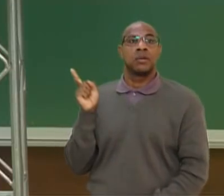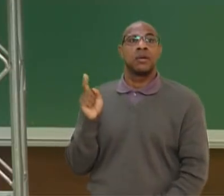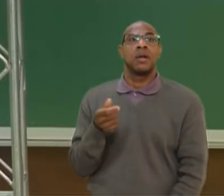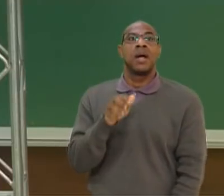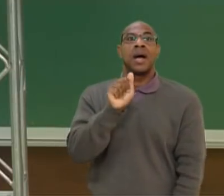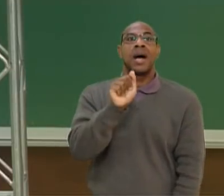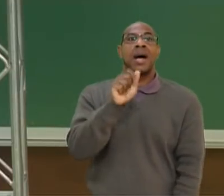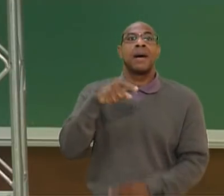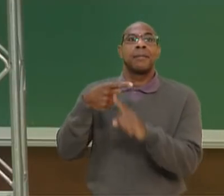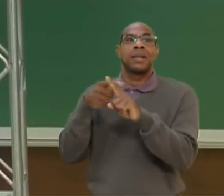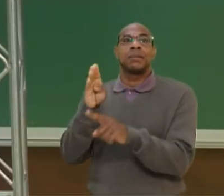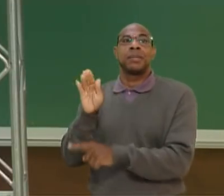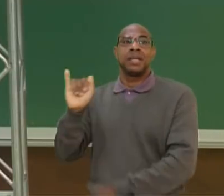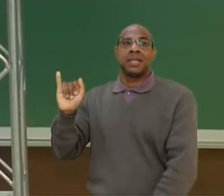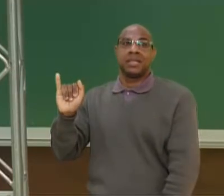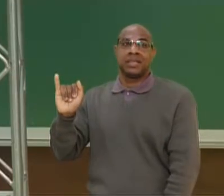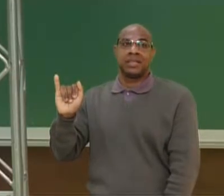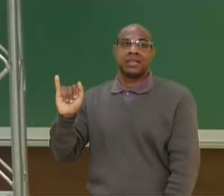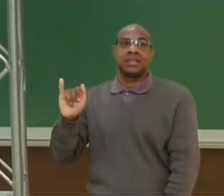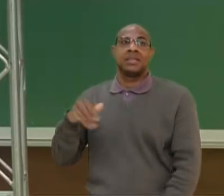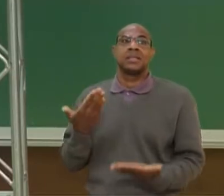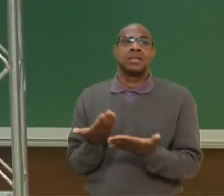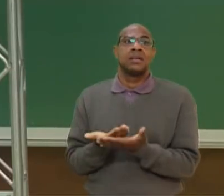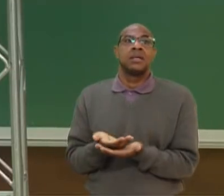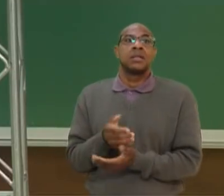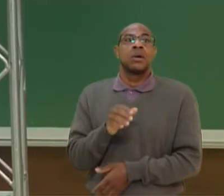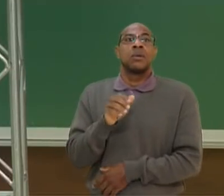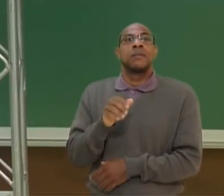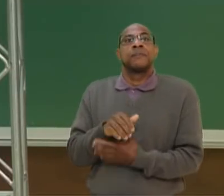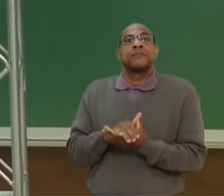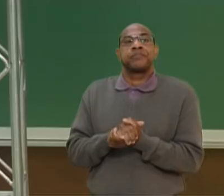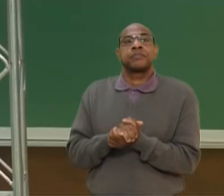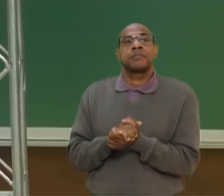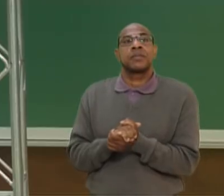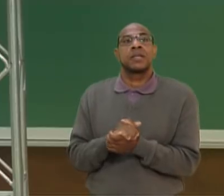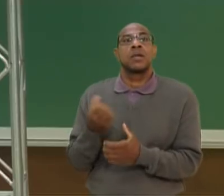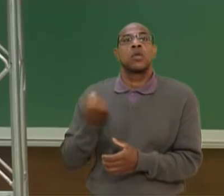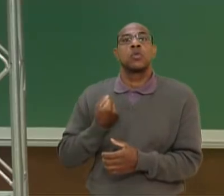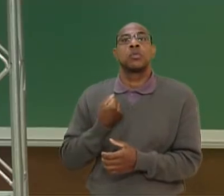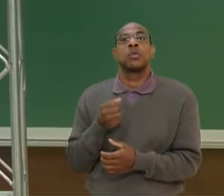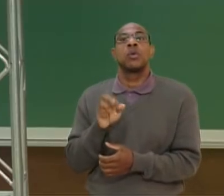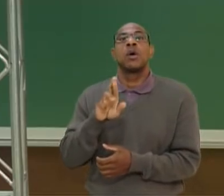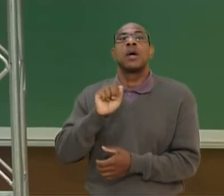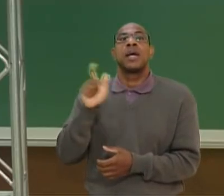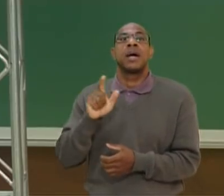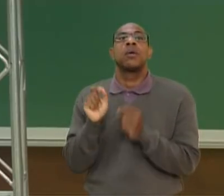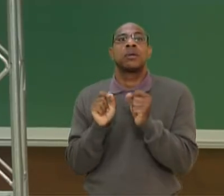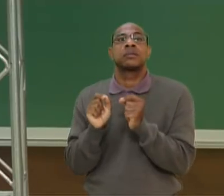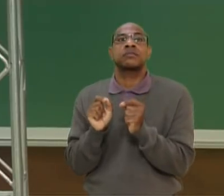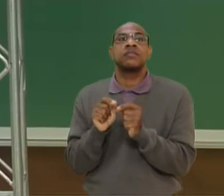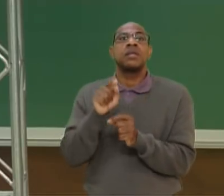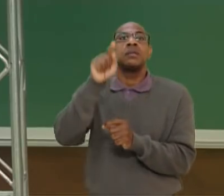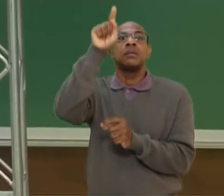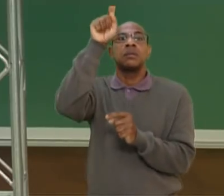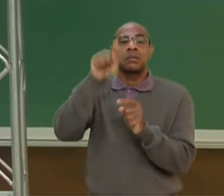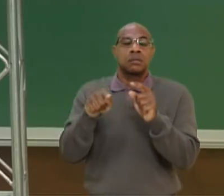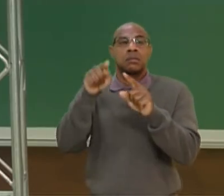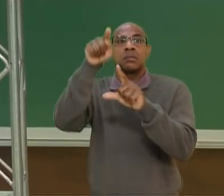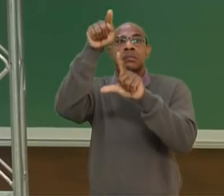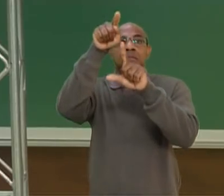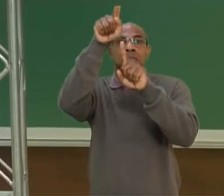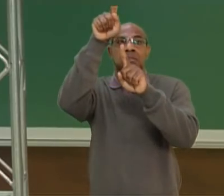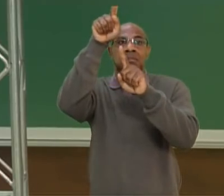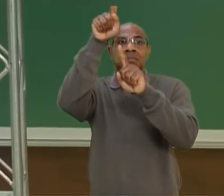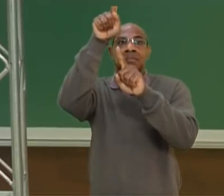A mais BI, o A e o B são números reais, e a gente vai determinar este ângulo aqui, ó, que ele vai